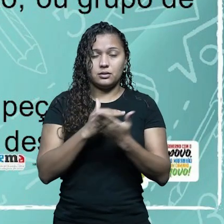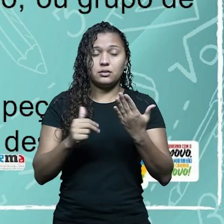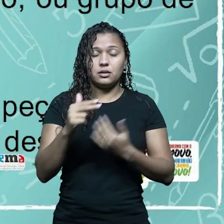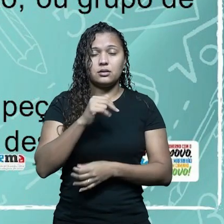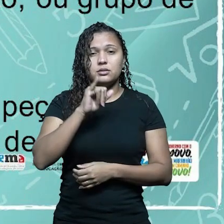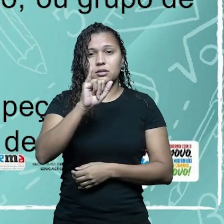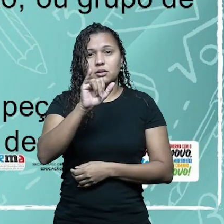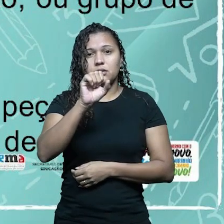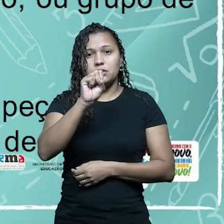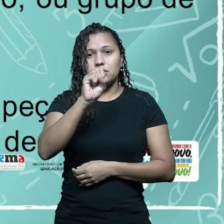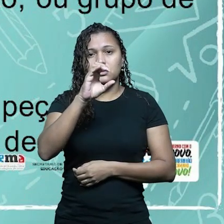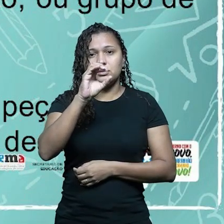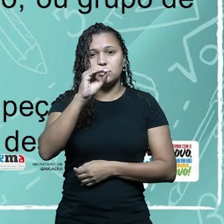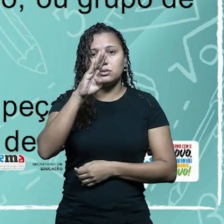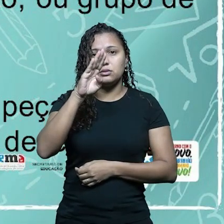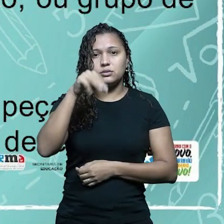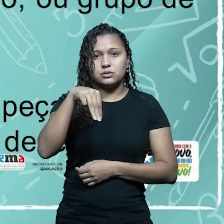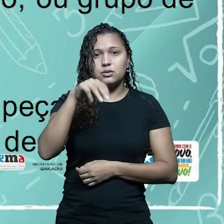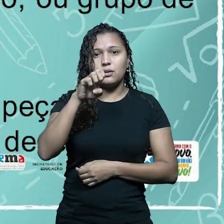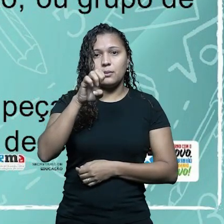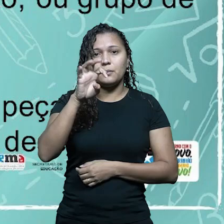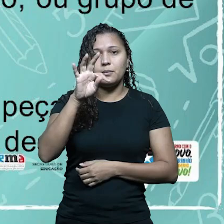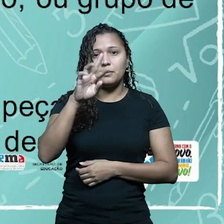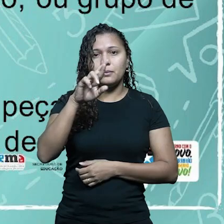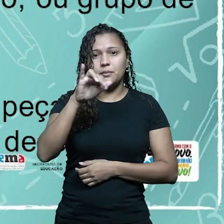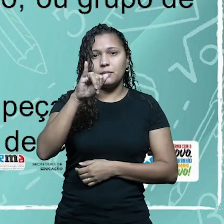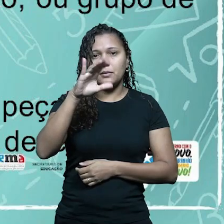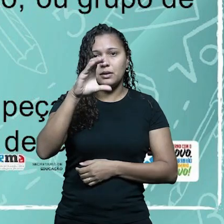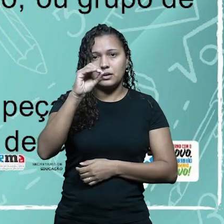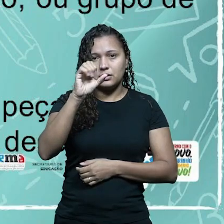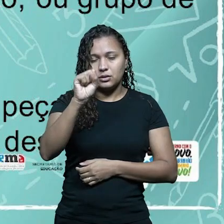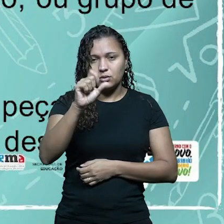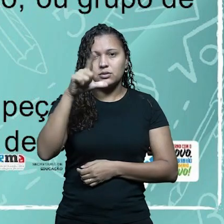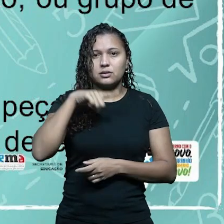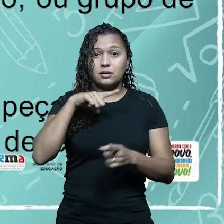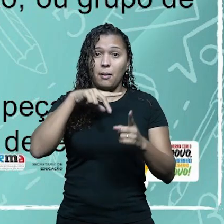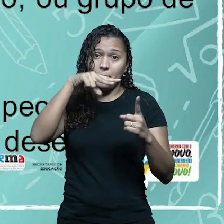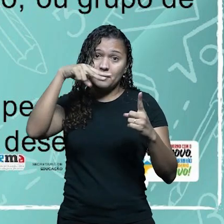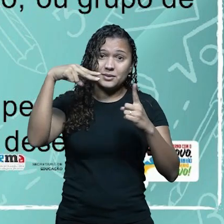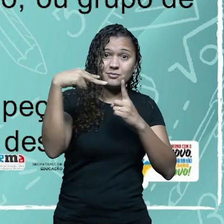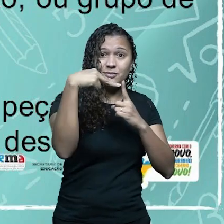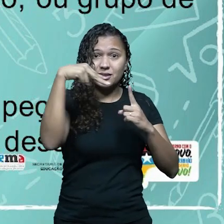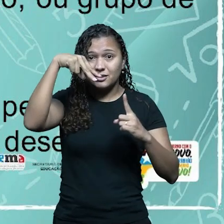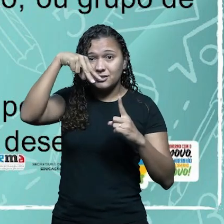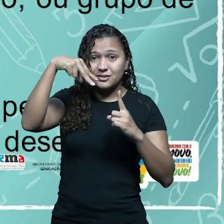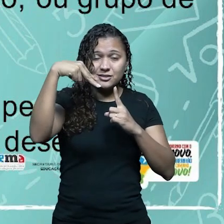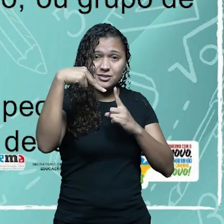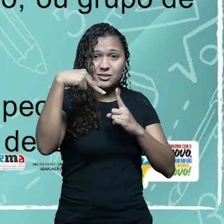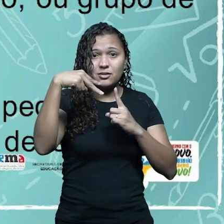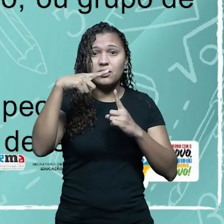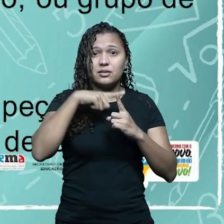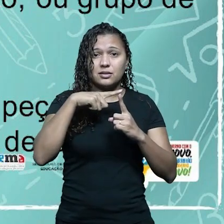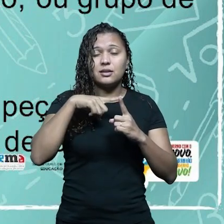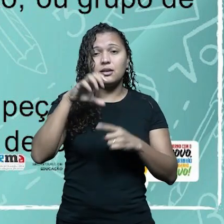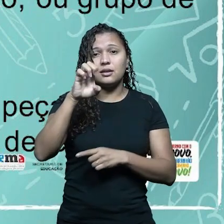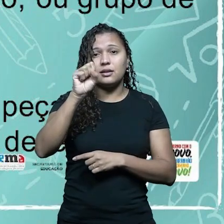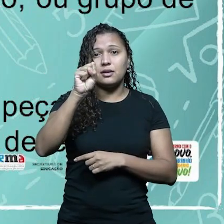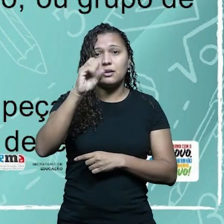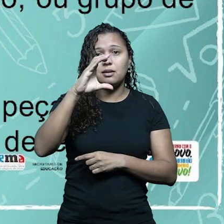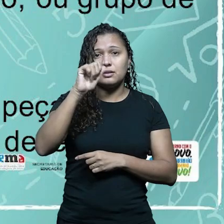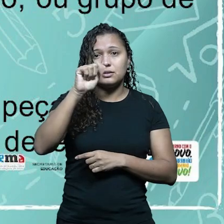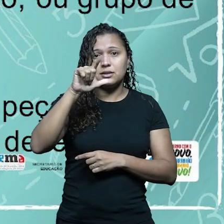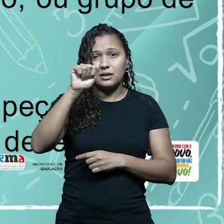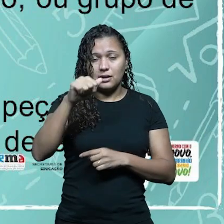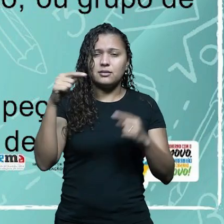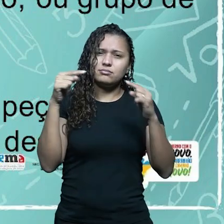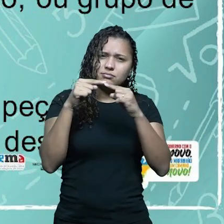Desenhos isométricos são feitos em perspectiva isométrica, sem escala, executando-se um desenho